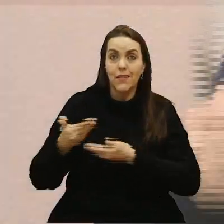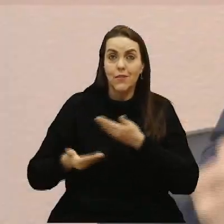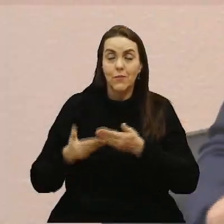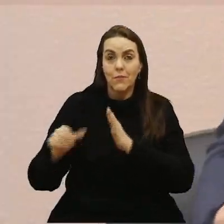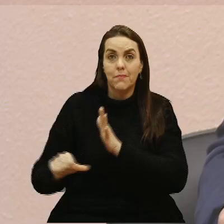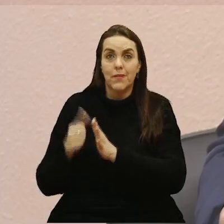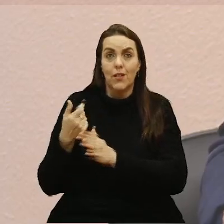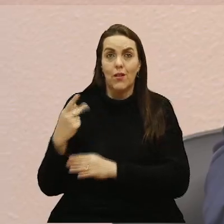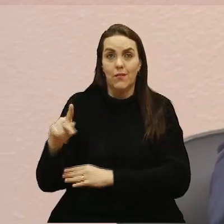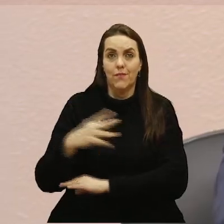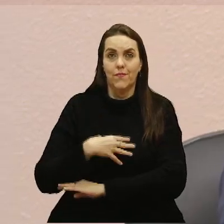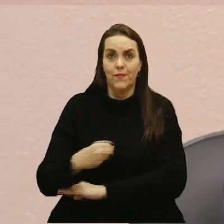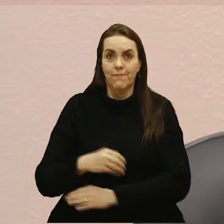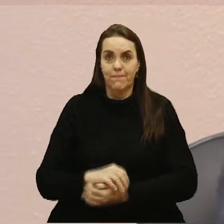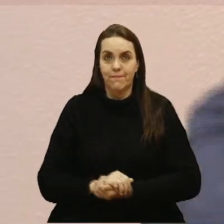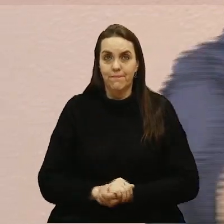melhor.